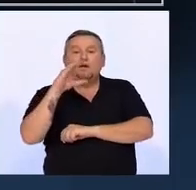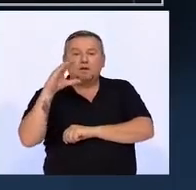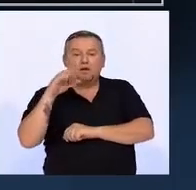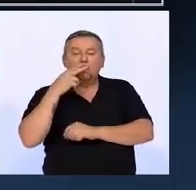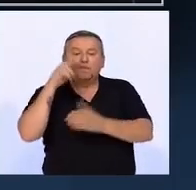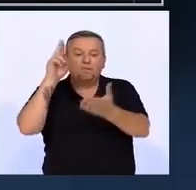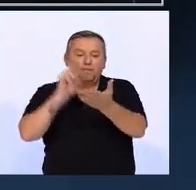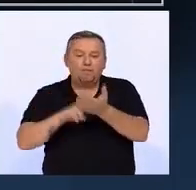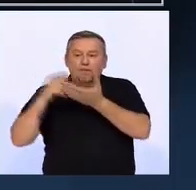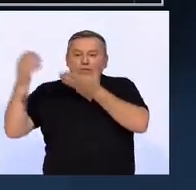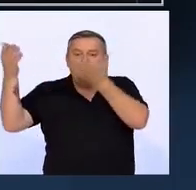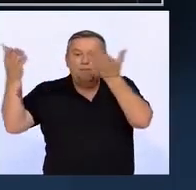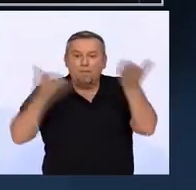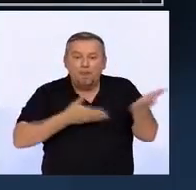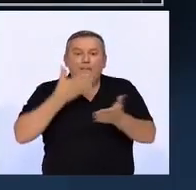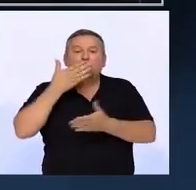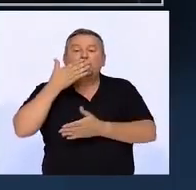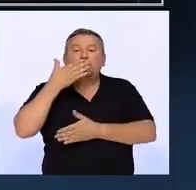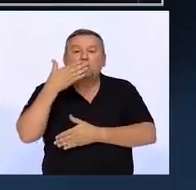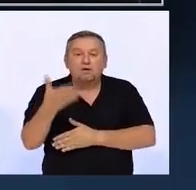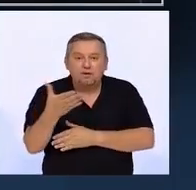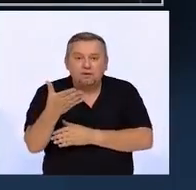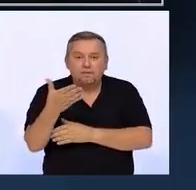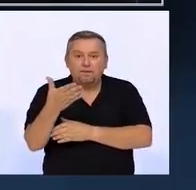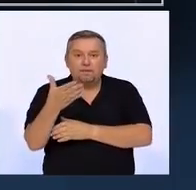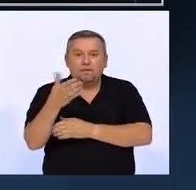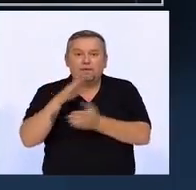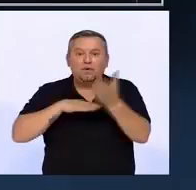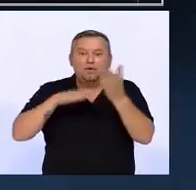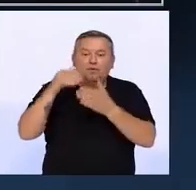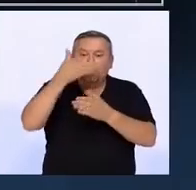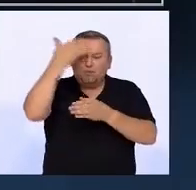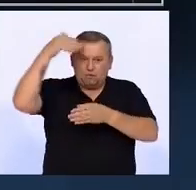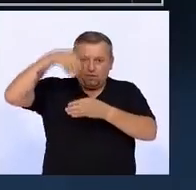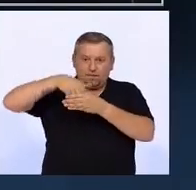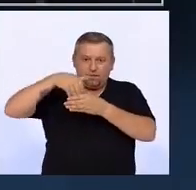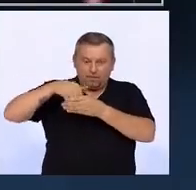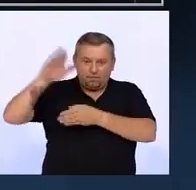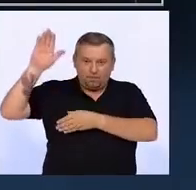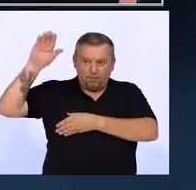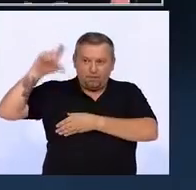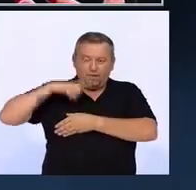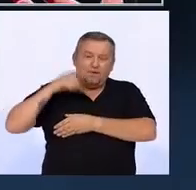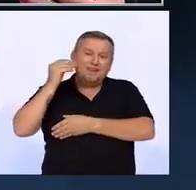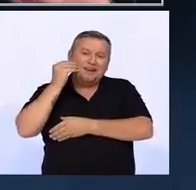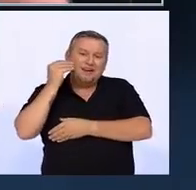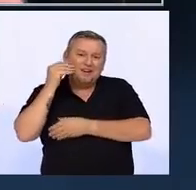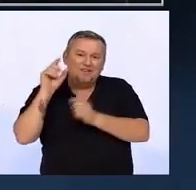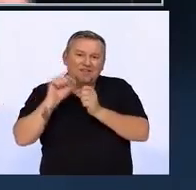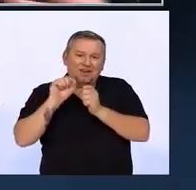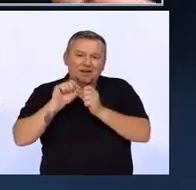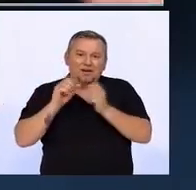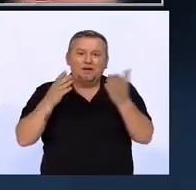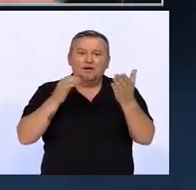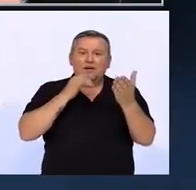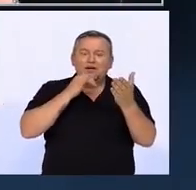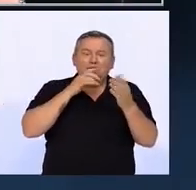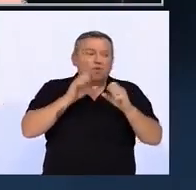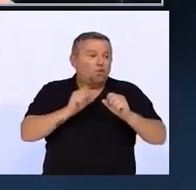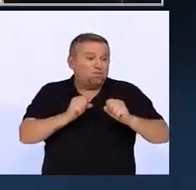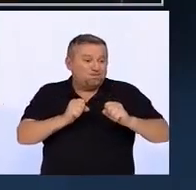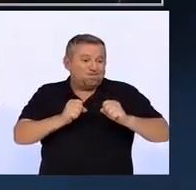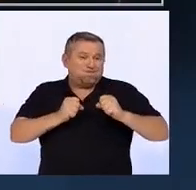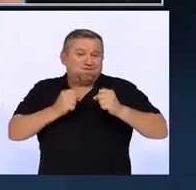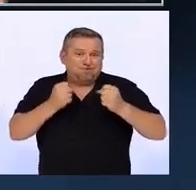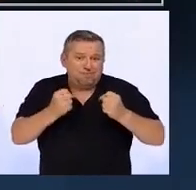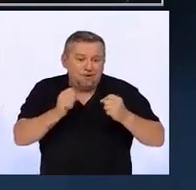chamando, convocando, pedindo que todos os candidatos tentem fazer um esforço em direção